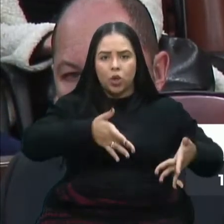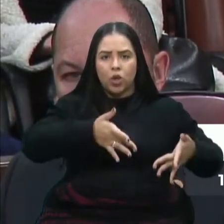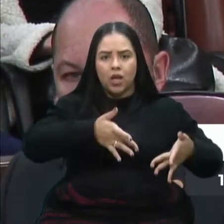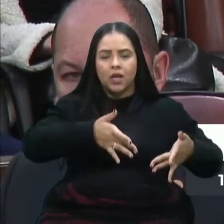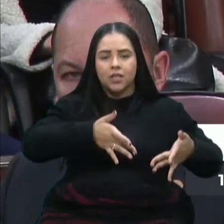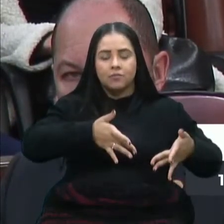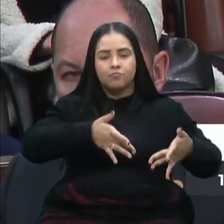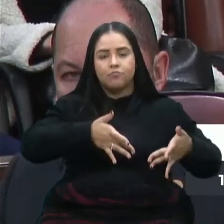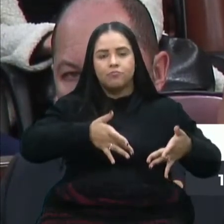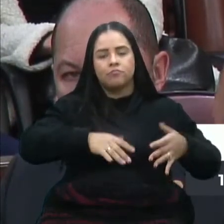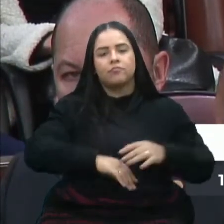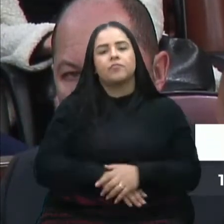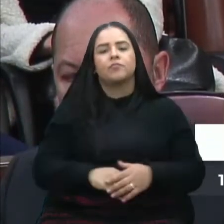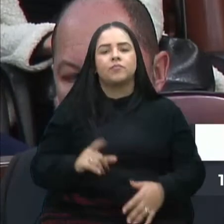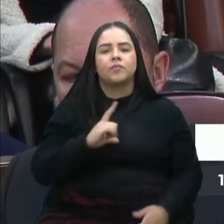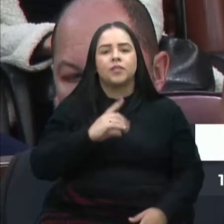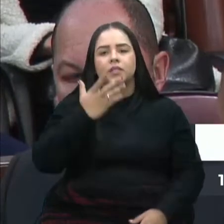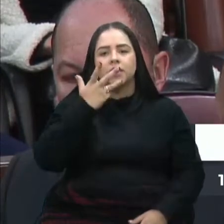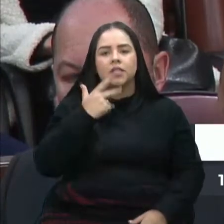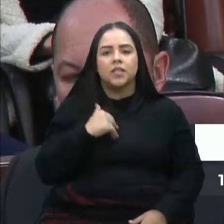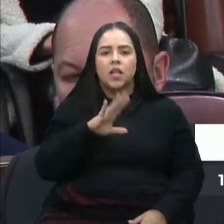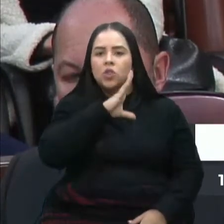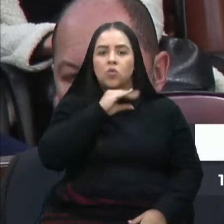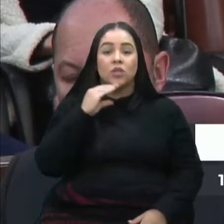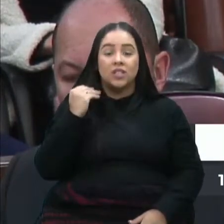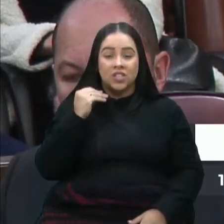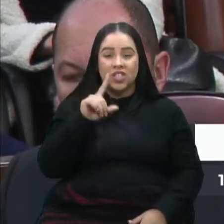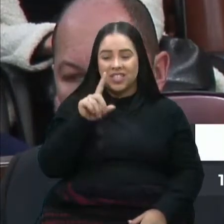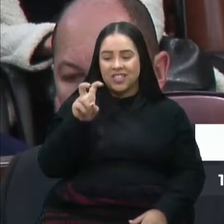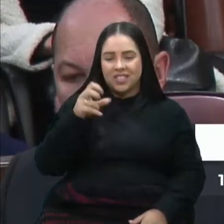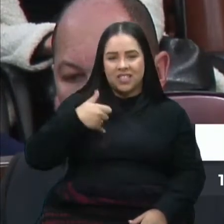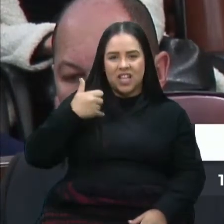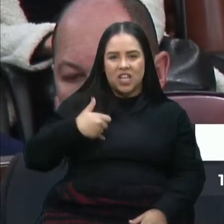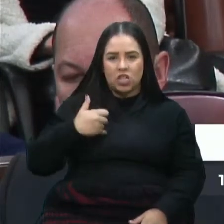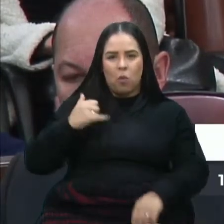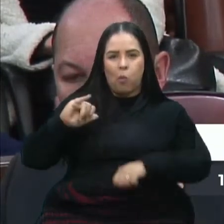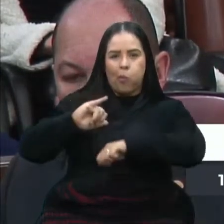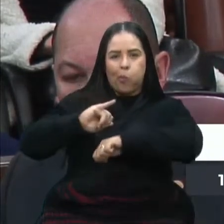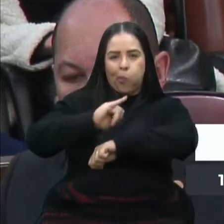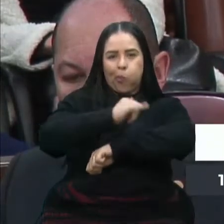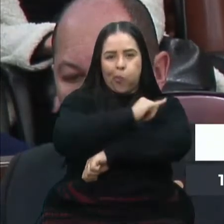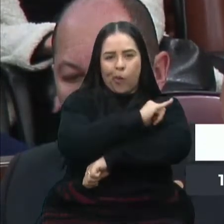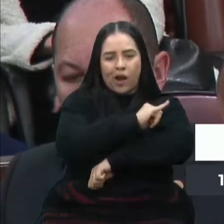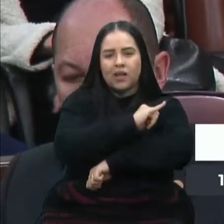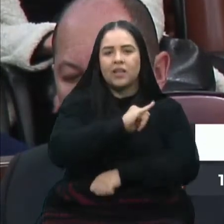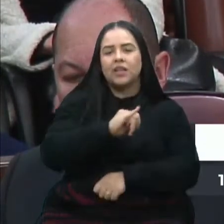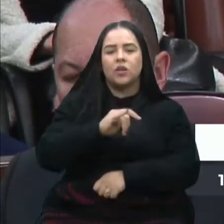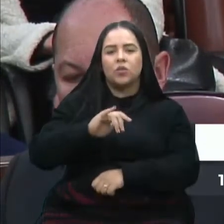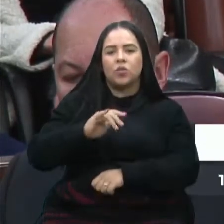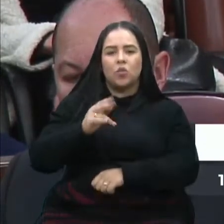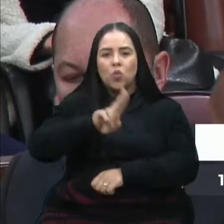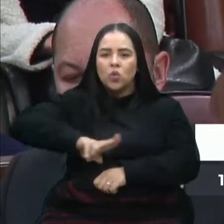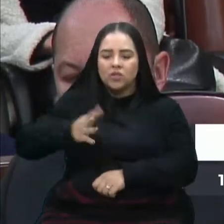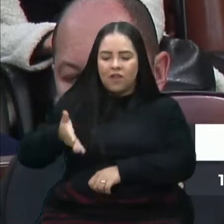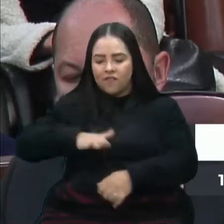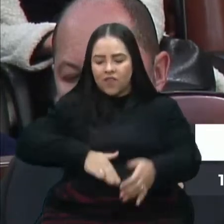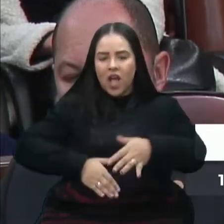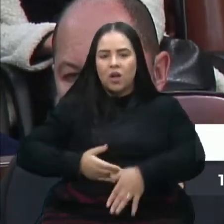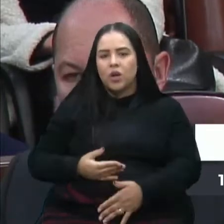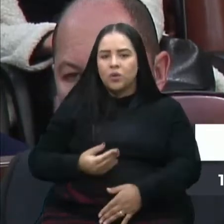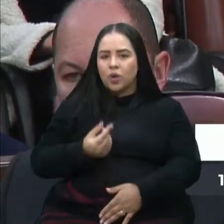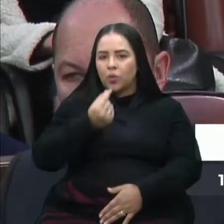Oi e aí tinha uma uma criança ou adolescente de 15 anos obeso que ele usa fraldas chupa bico Monte sua saúde o pai não